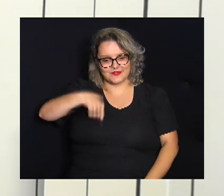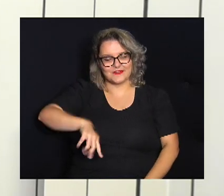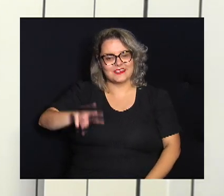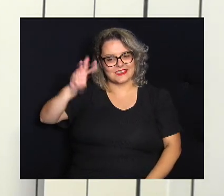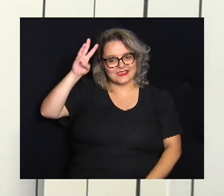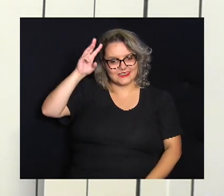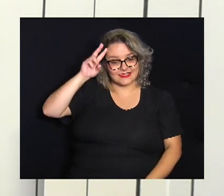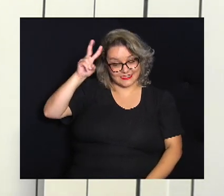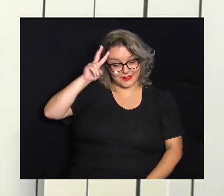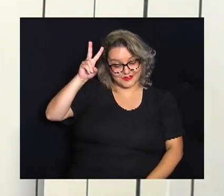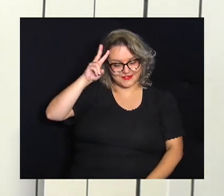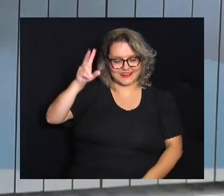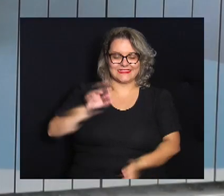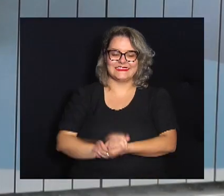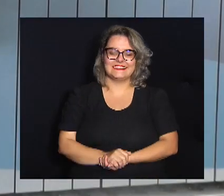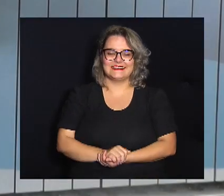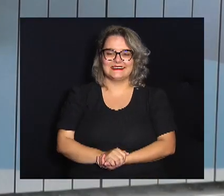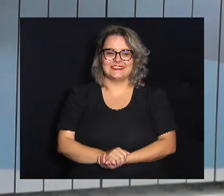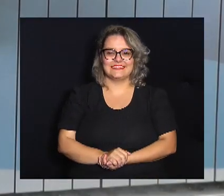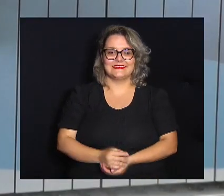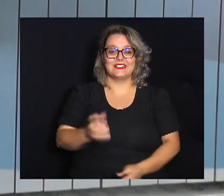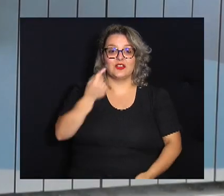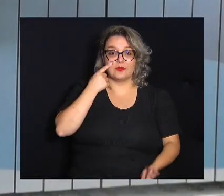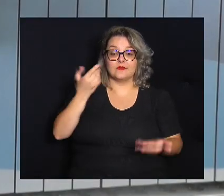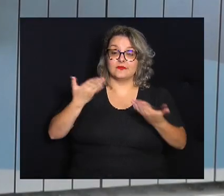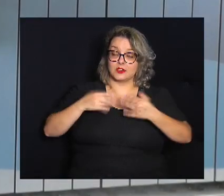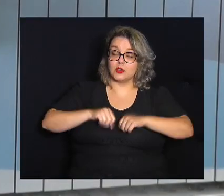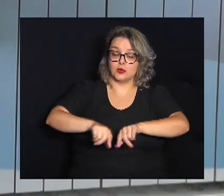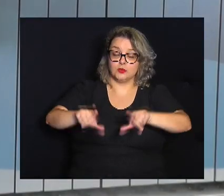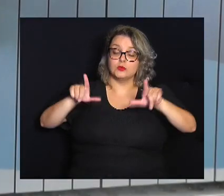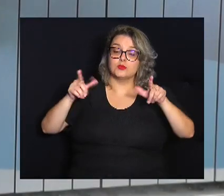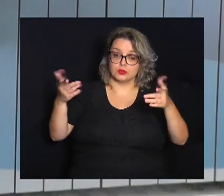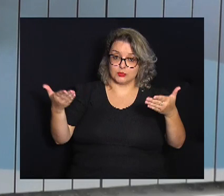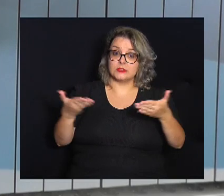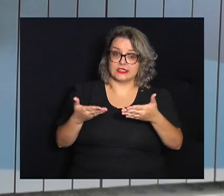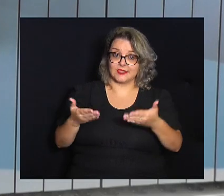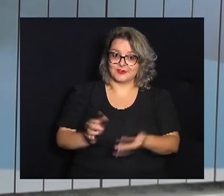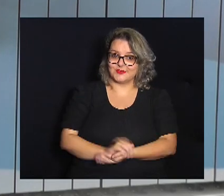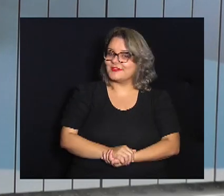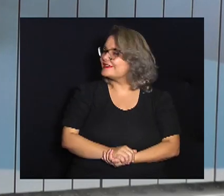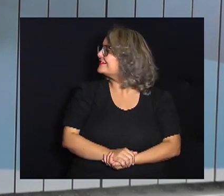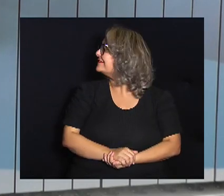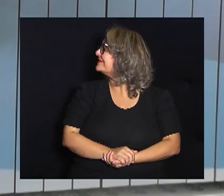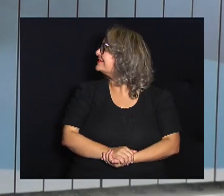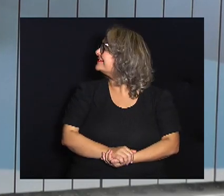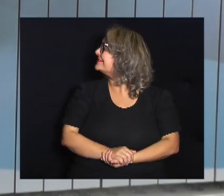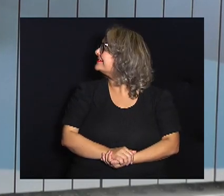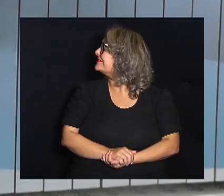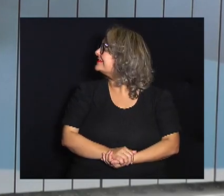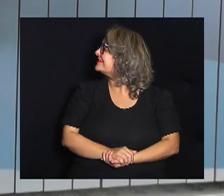vivo nesta segunda-feira. Confira a partir de agora os destaques de hoje.